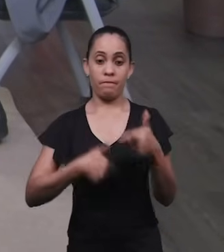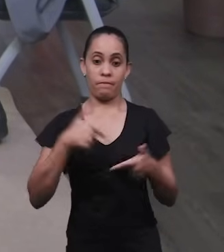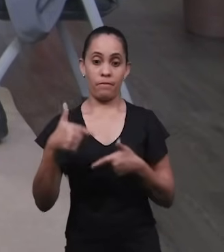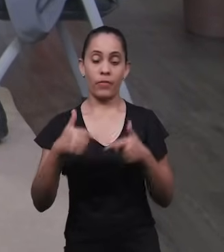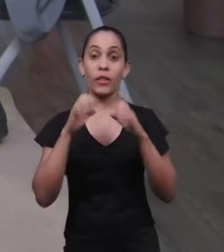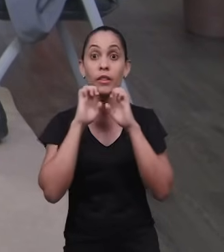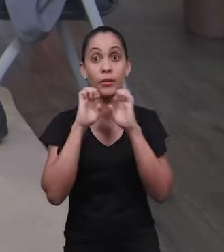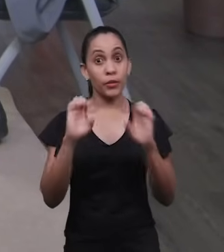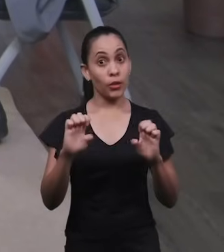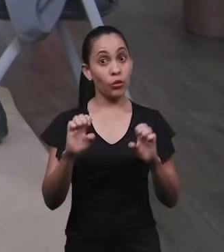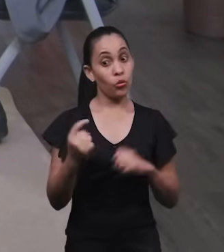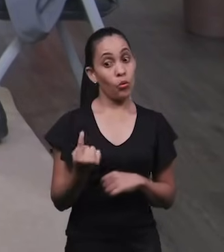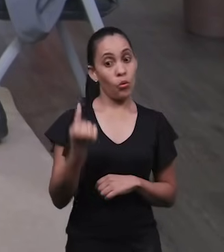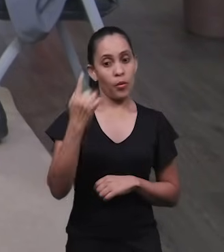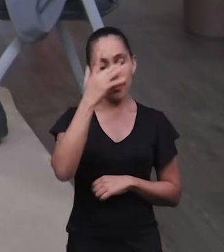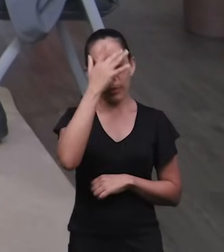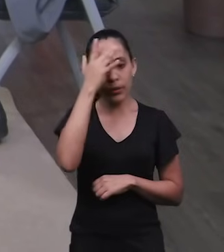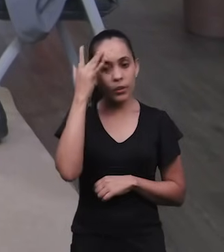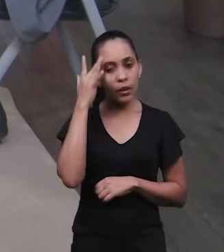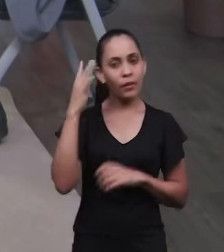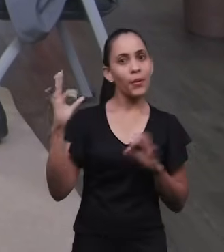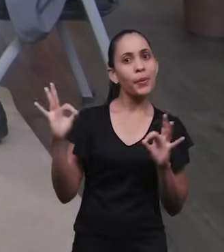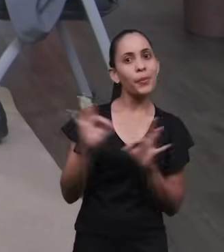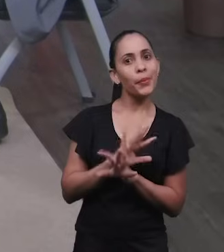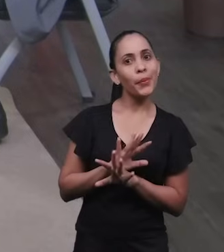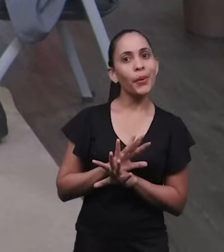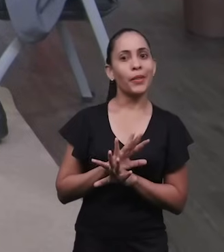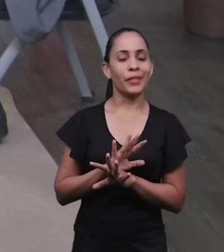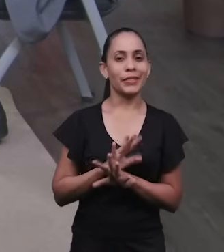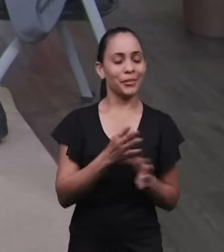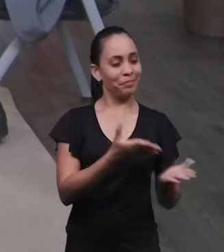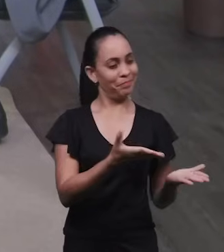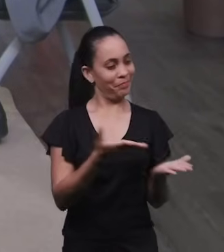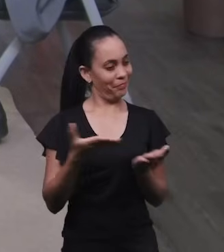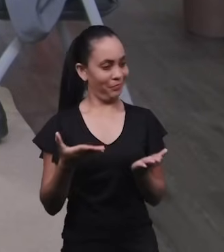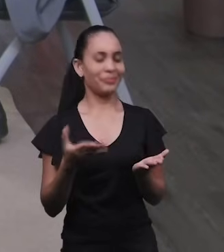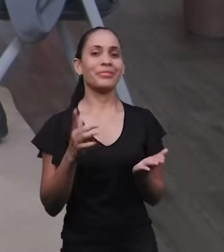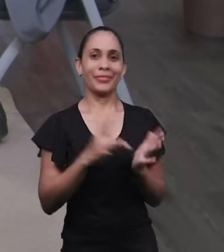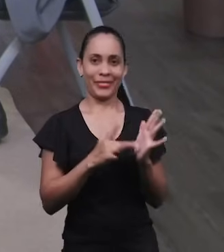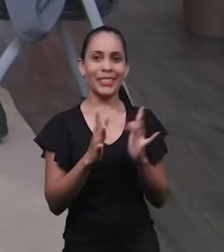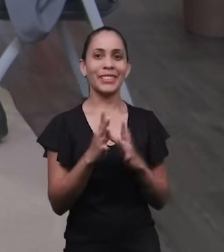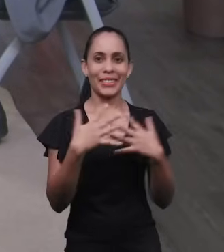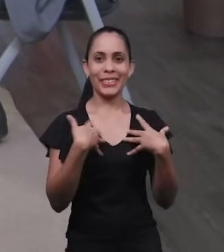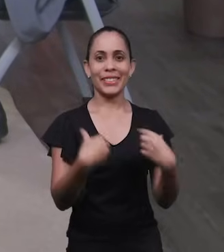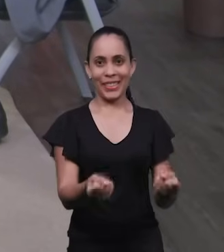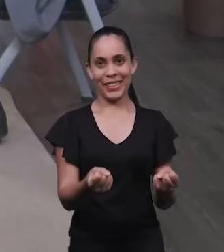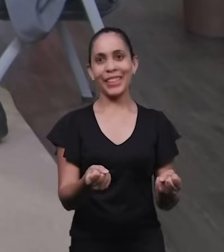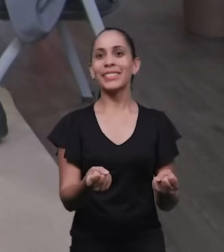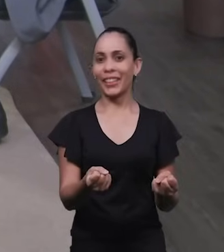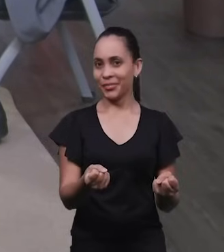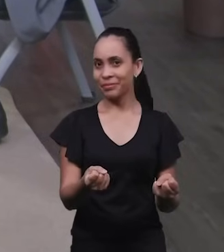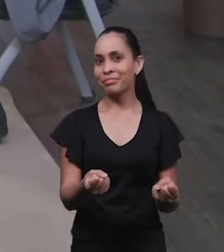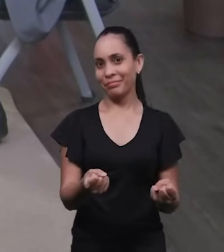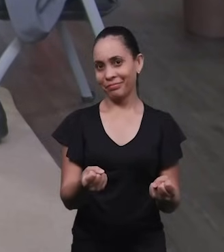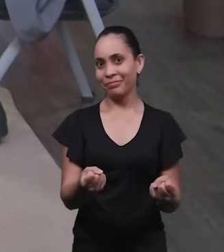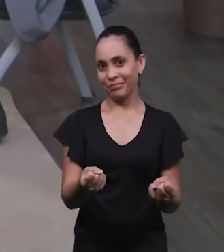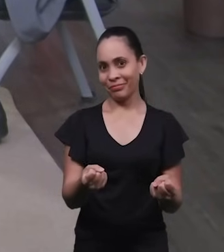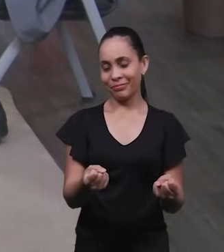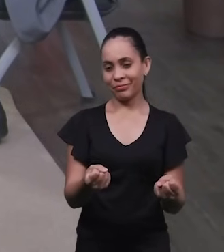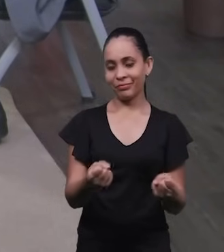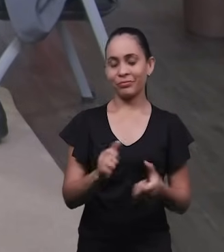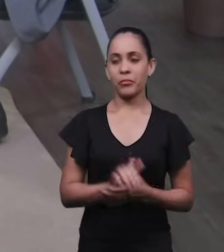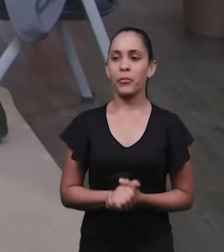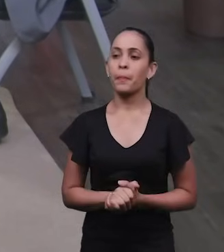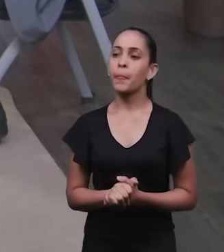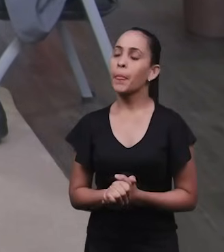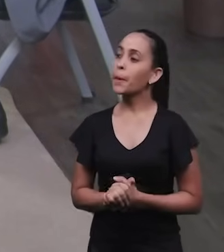trabalho evangelista e de uma pessoa que estava pronta para receber Jesus. Para receber Jesus.